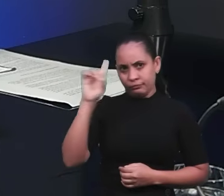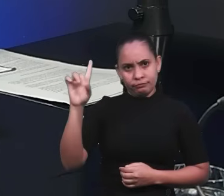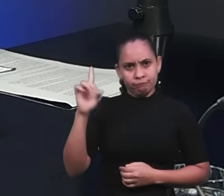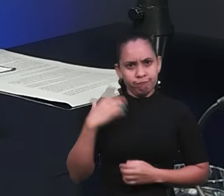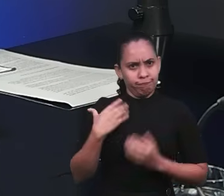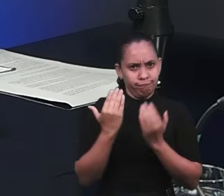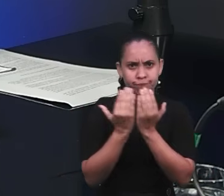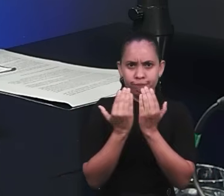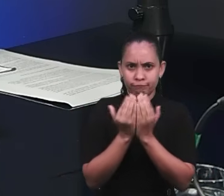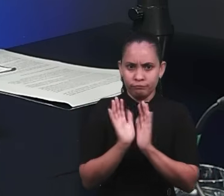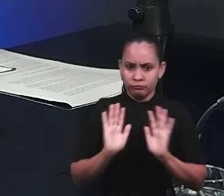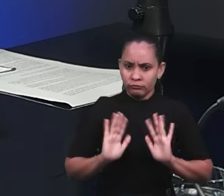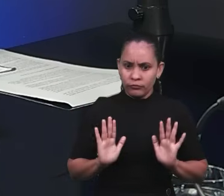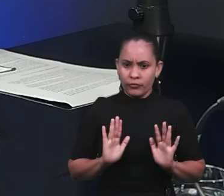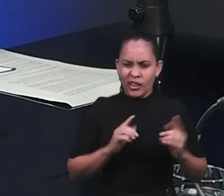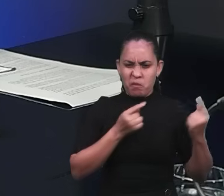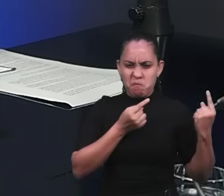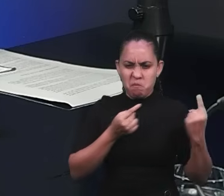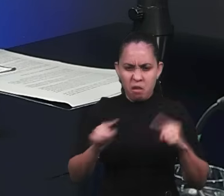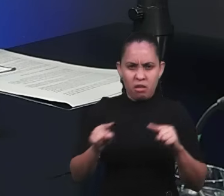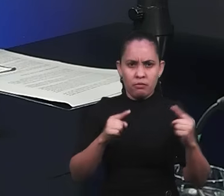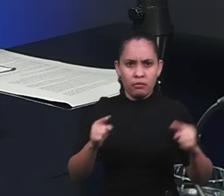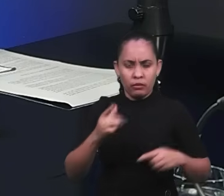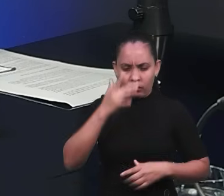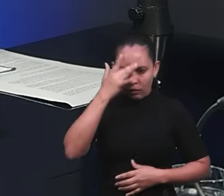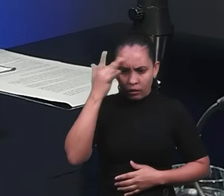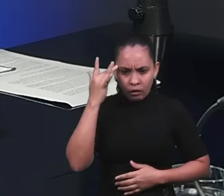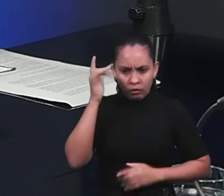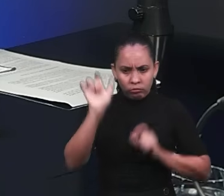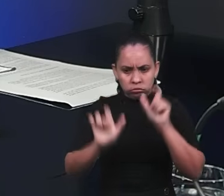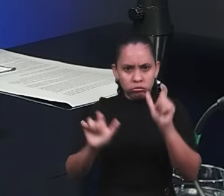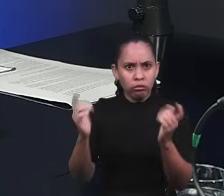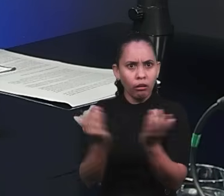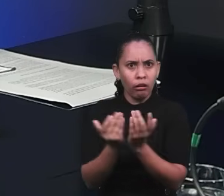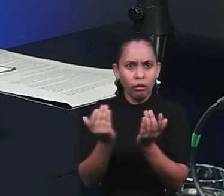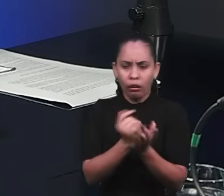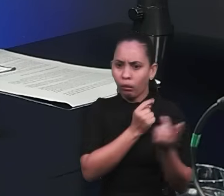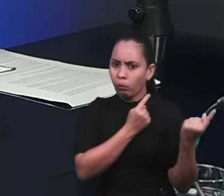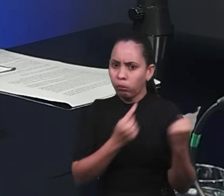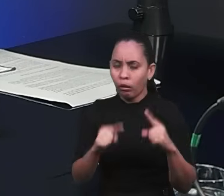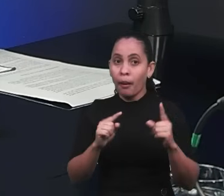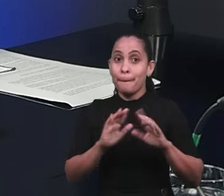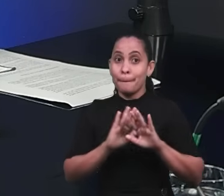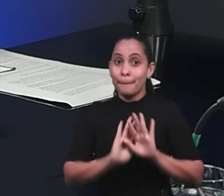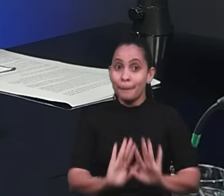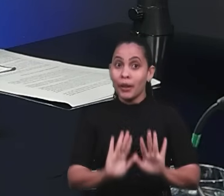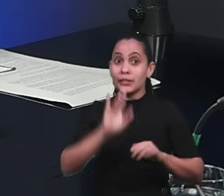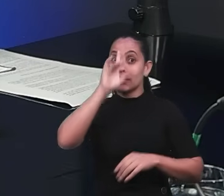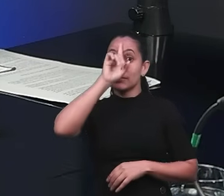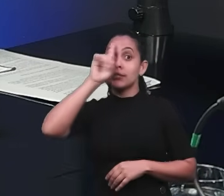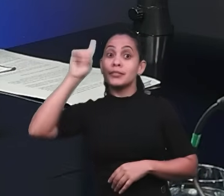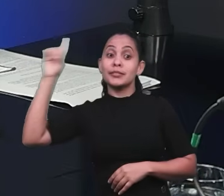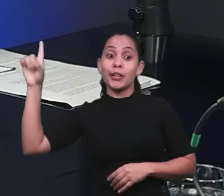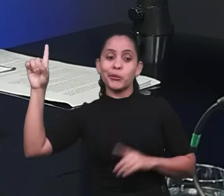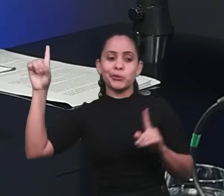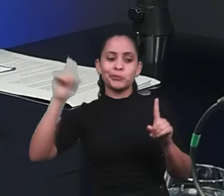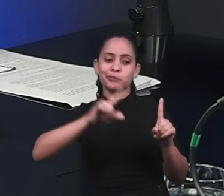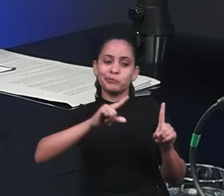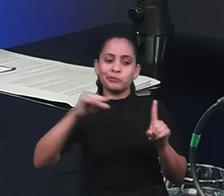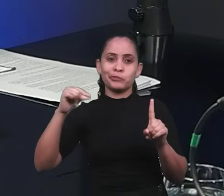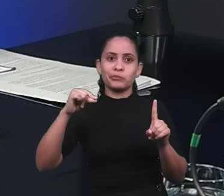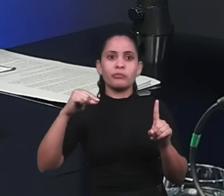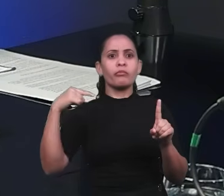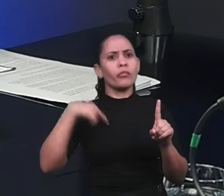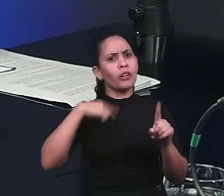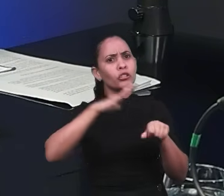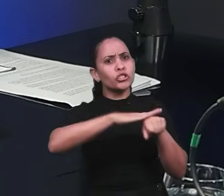cristão. Pelo contrário, estava perseguindo os cristãos. Exatamente. Mas acontece que aprove a Deus chamá-lo naquele momento. Então Deus